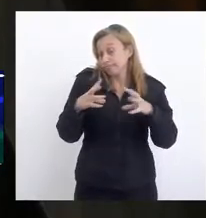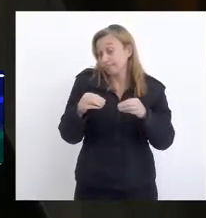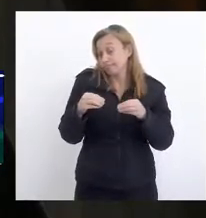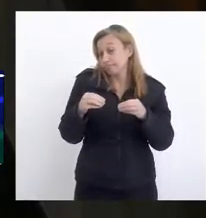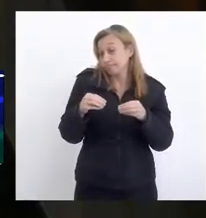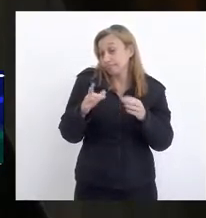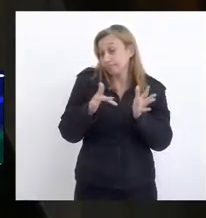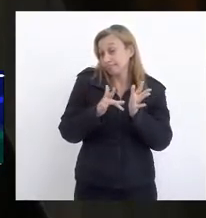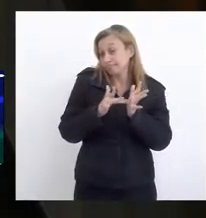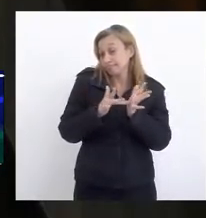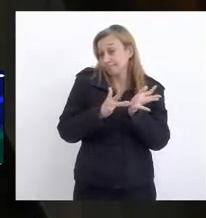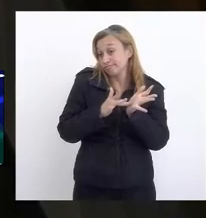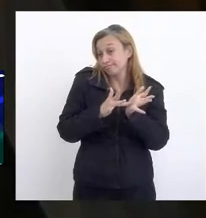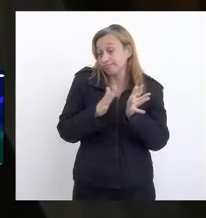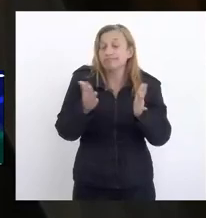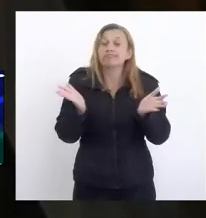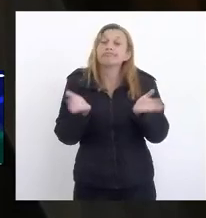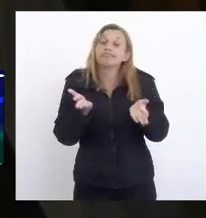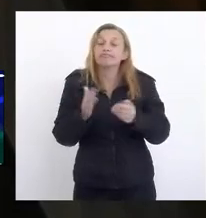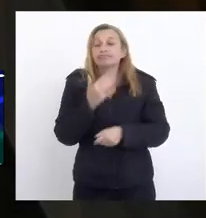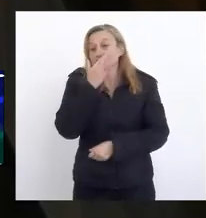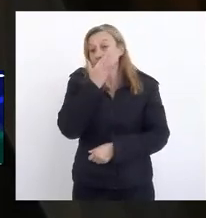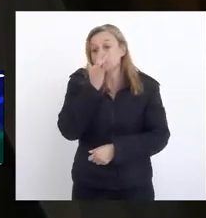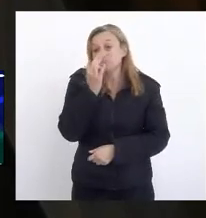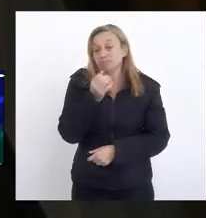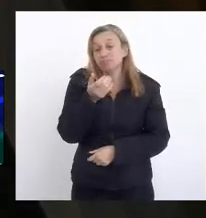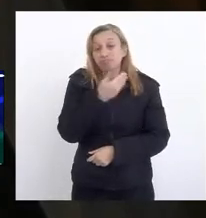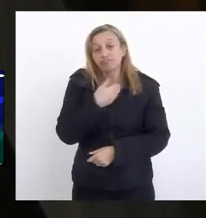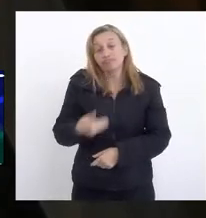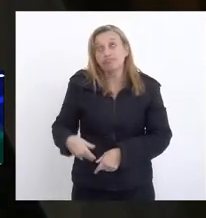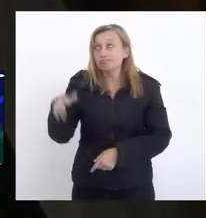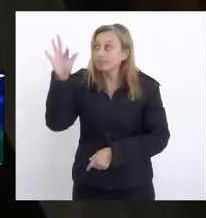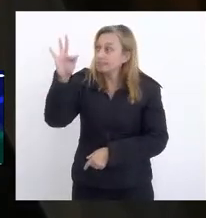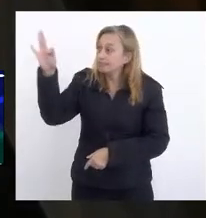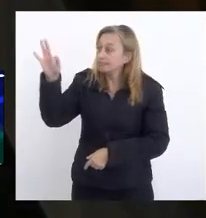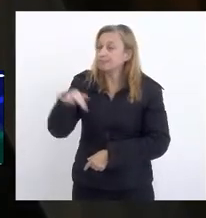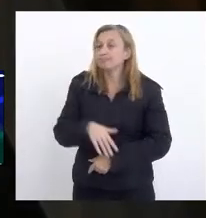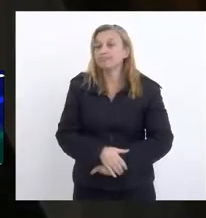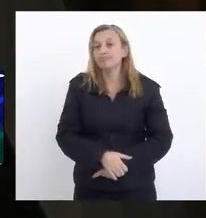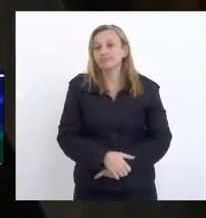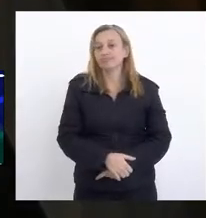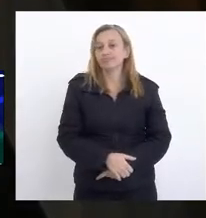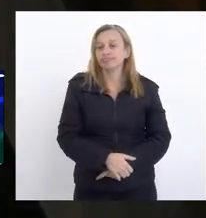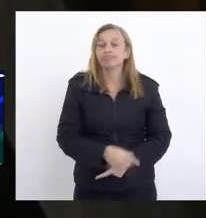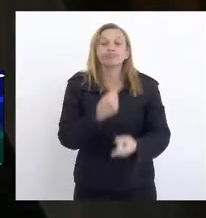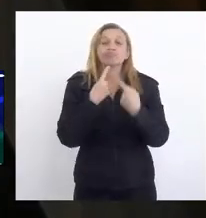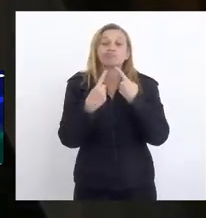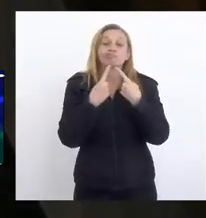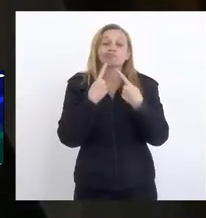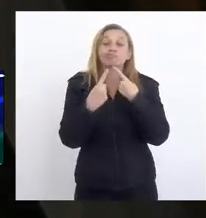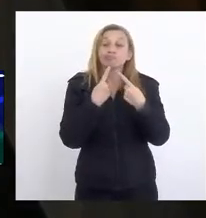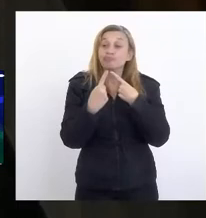conta. Agora mesmo, o governo federal, sob a discussão